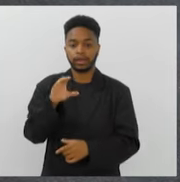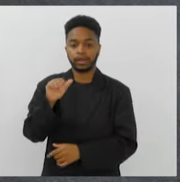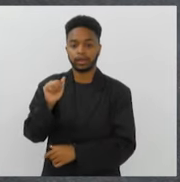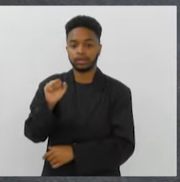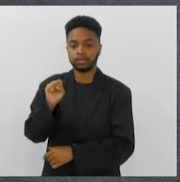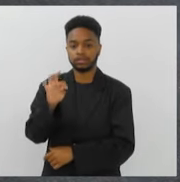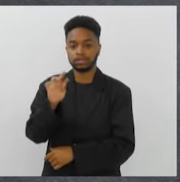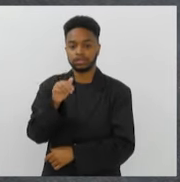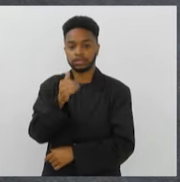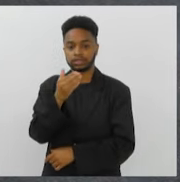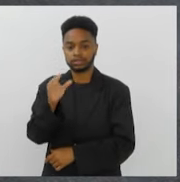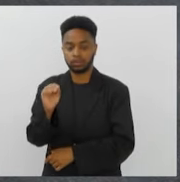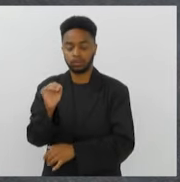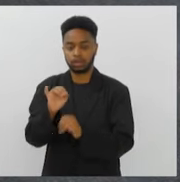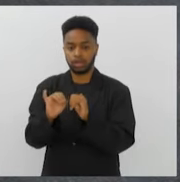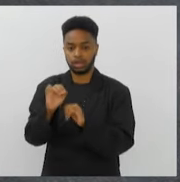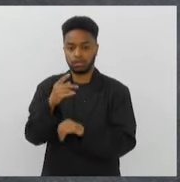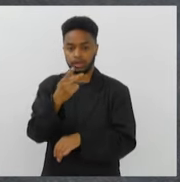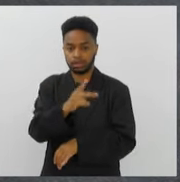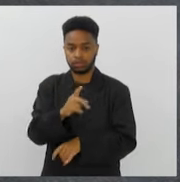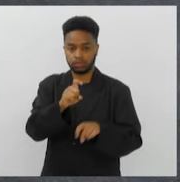do estuprador,